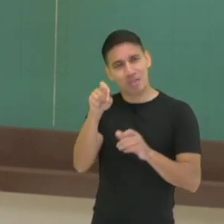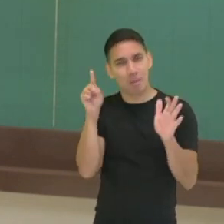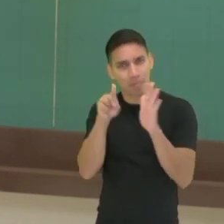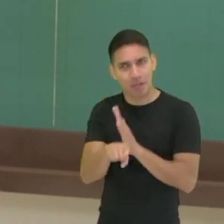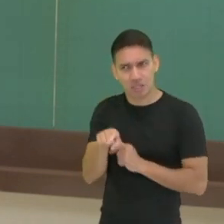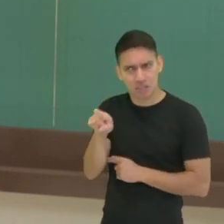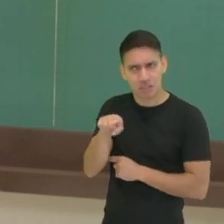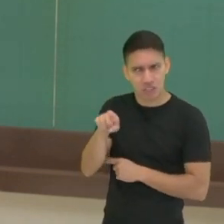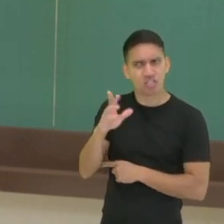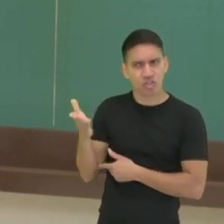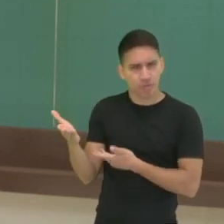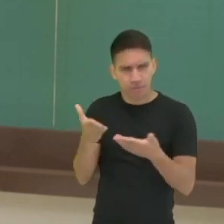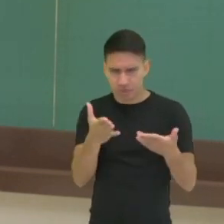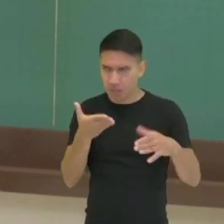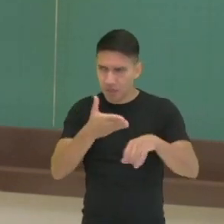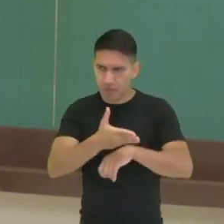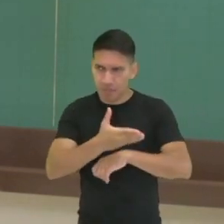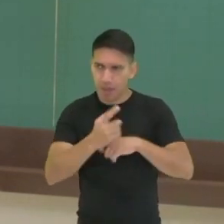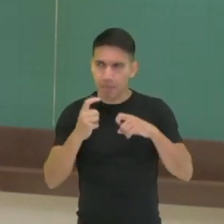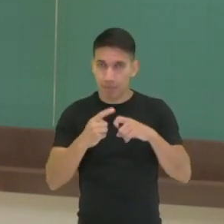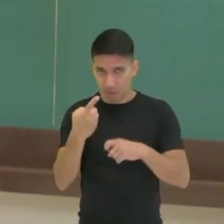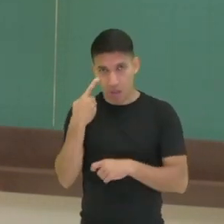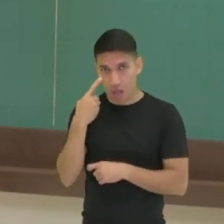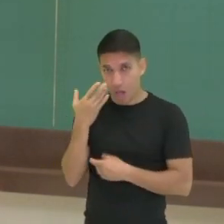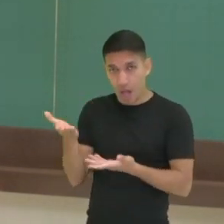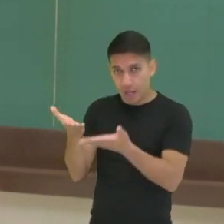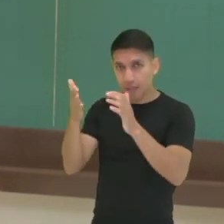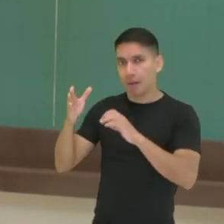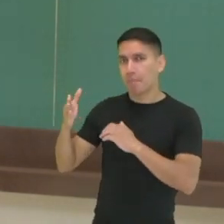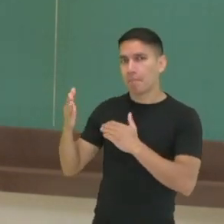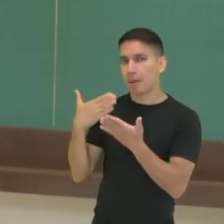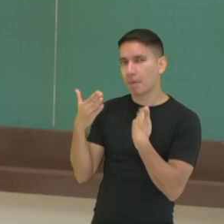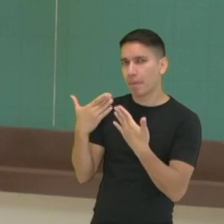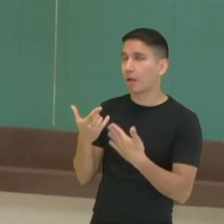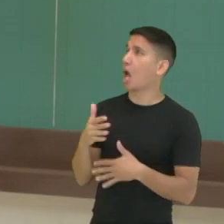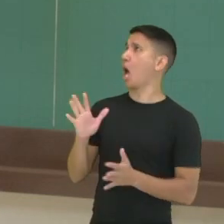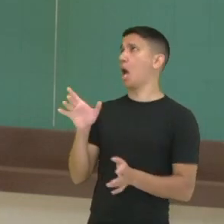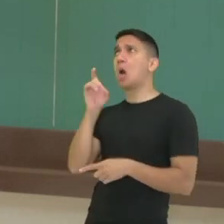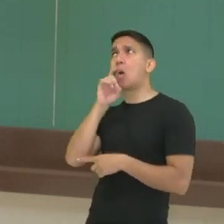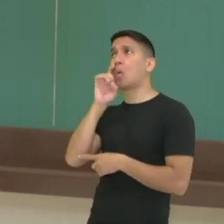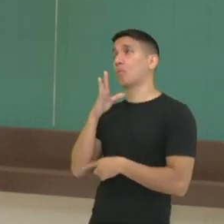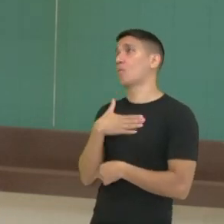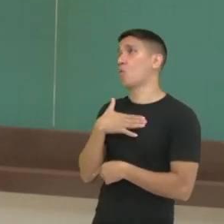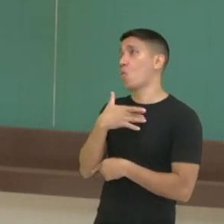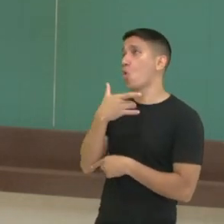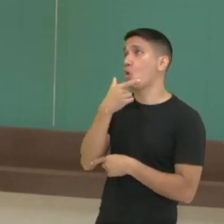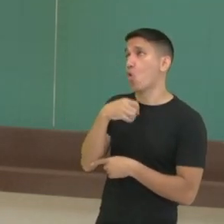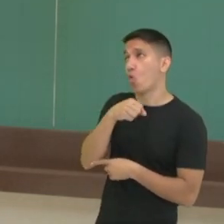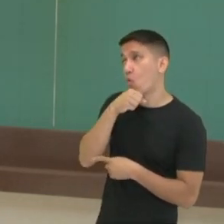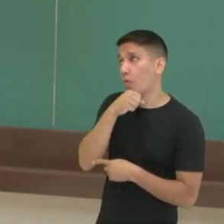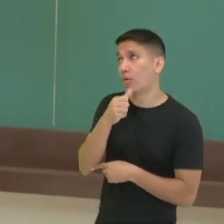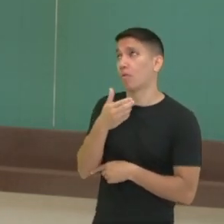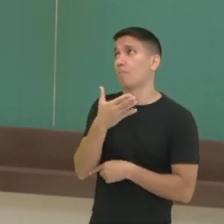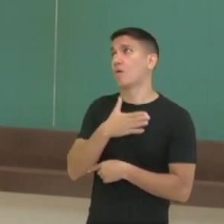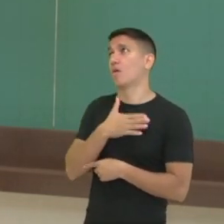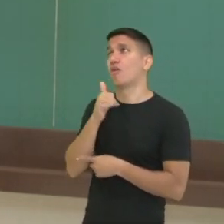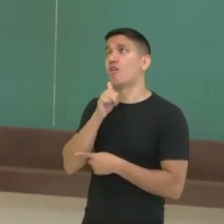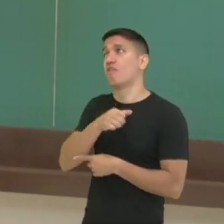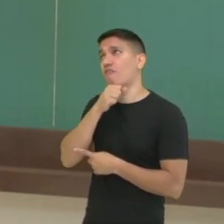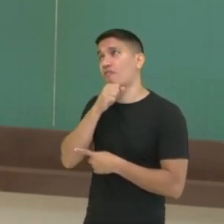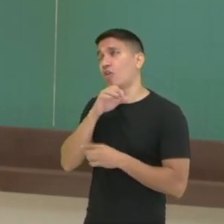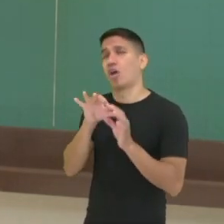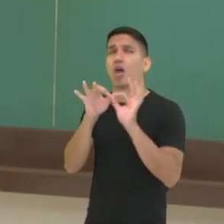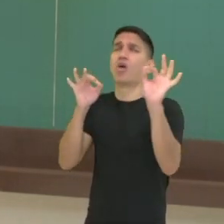vovó está indo ao médico? Vamos conversar com eles? Ah, mas Fabiano, o meu avô, a minha avó moram